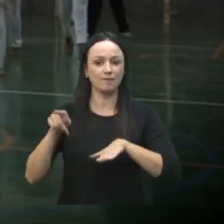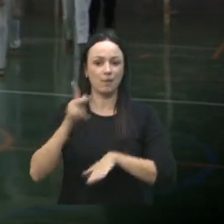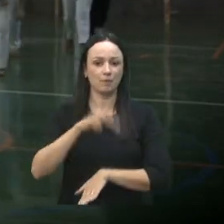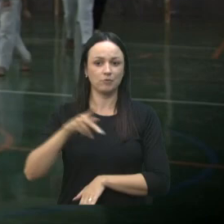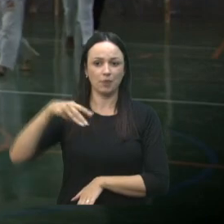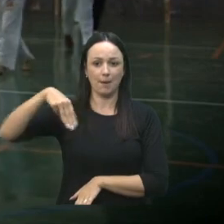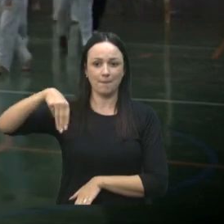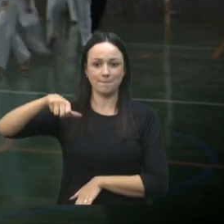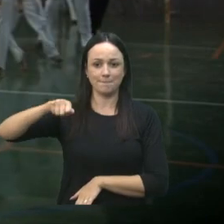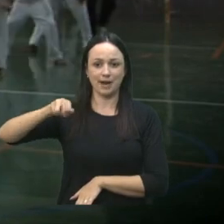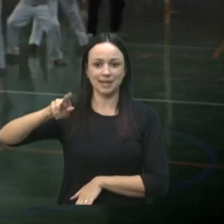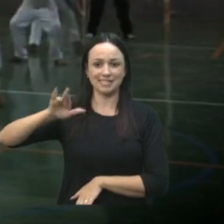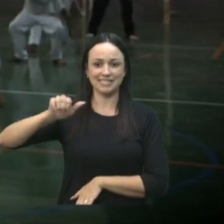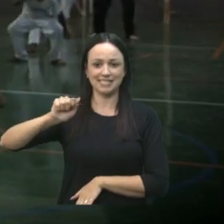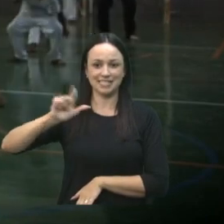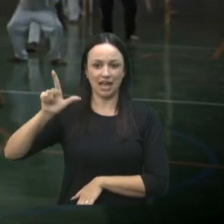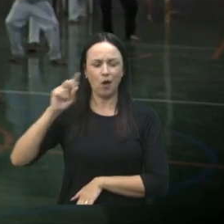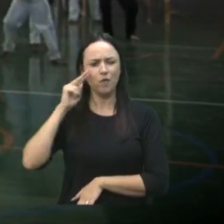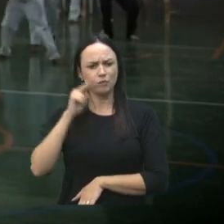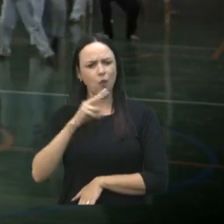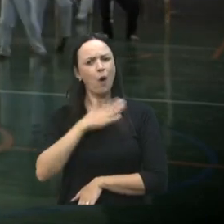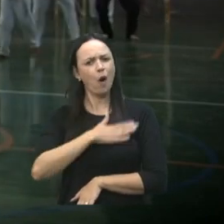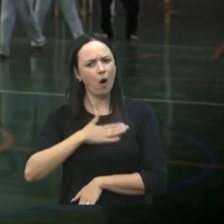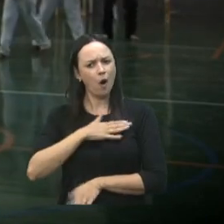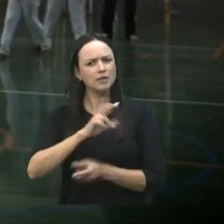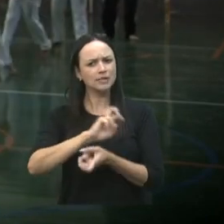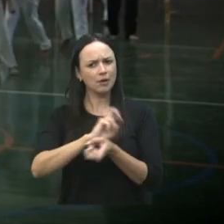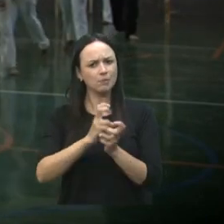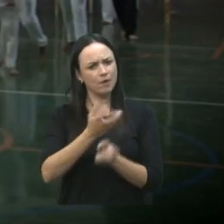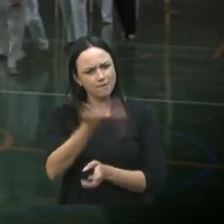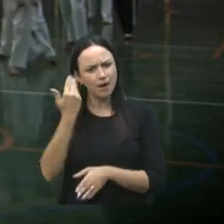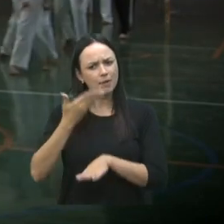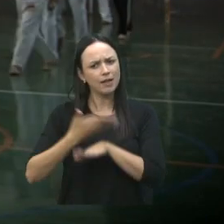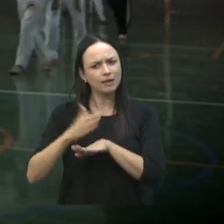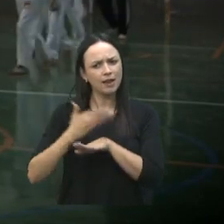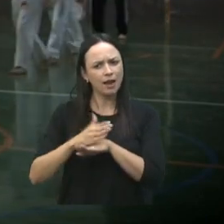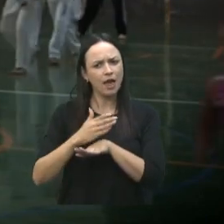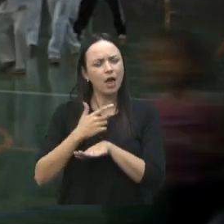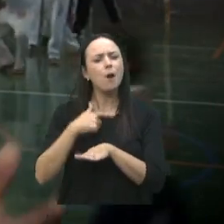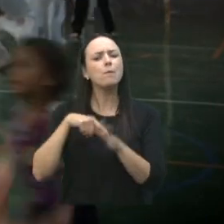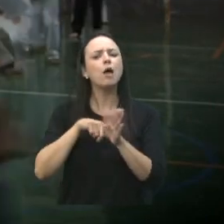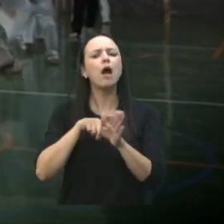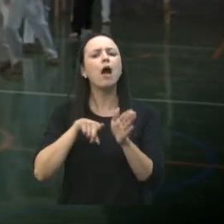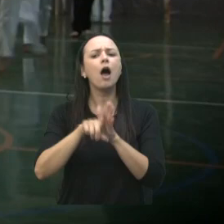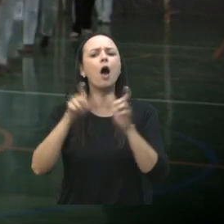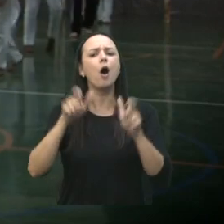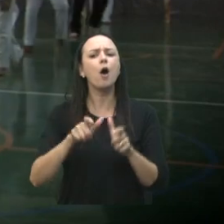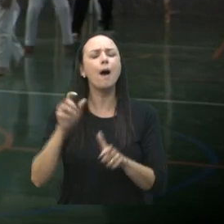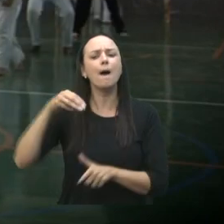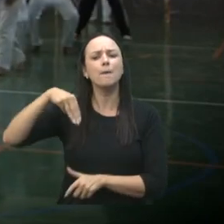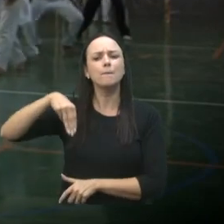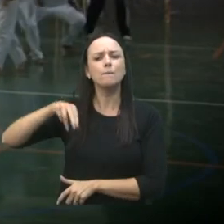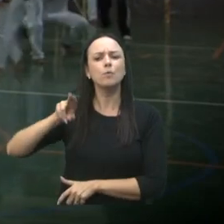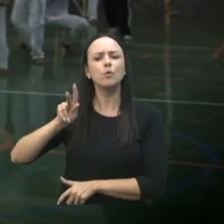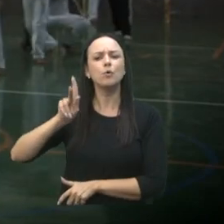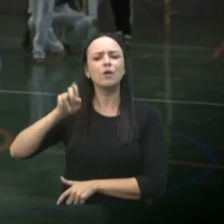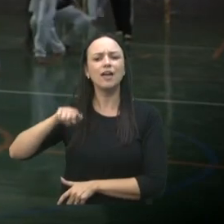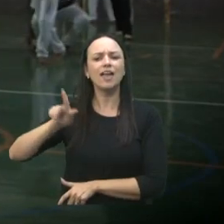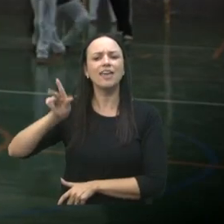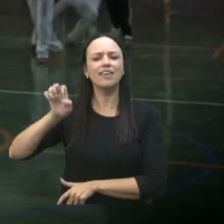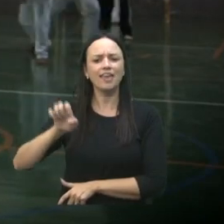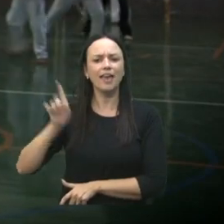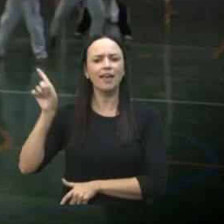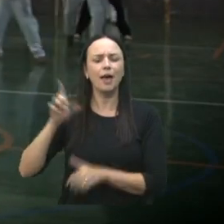primo viu que eu gostava de capoeira, falou, você não quer treinar com a gente? Falei, mas na onde? Ah, na Muquengue, ali no Balneário, Aristide